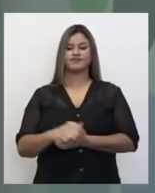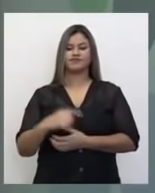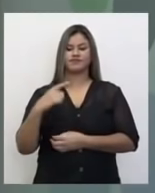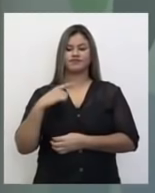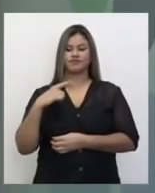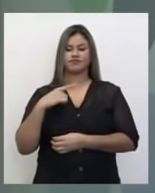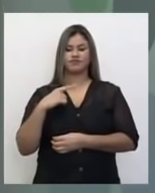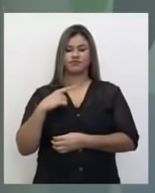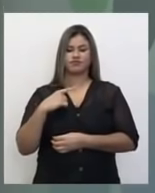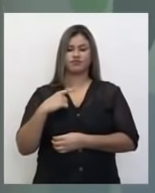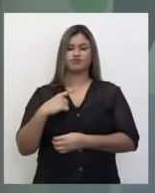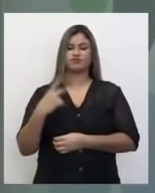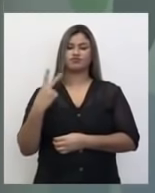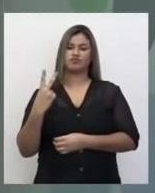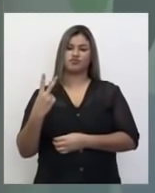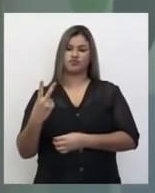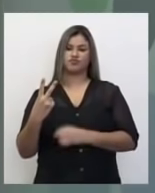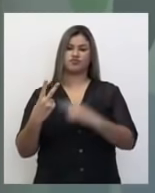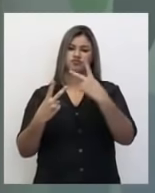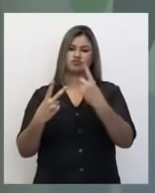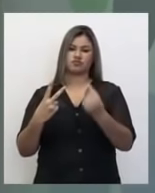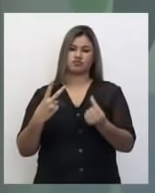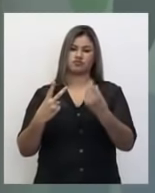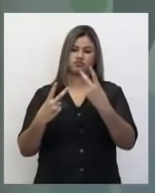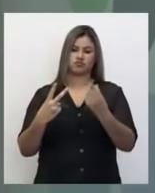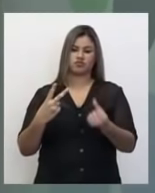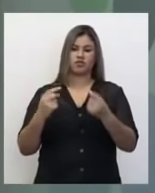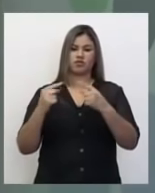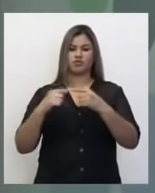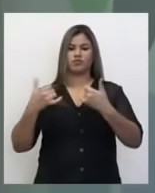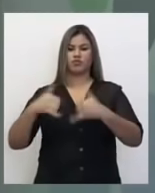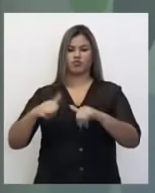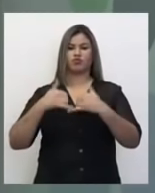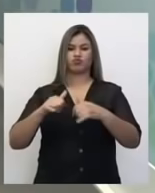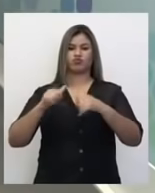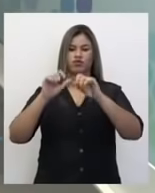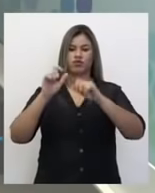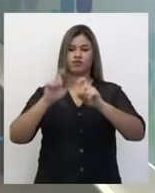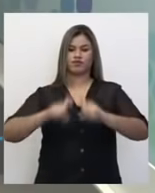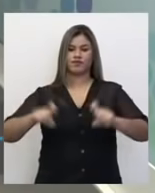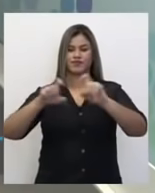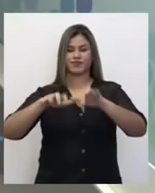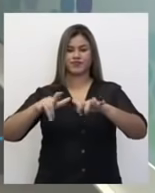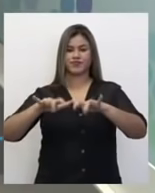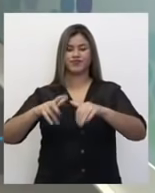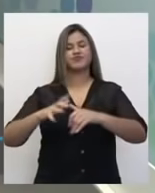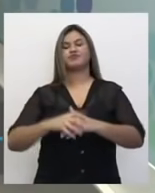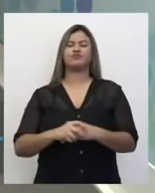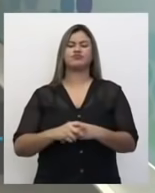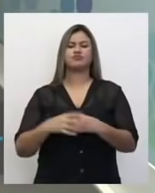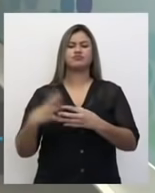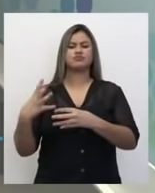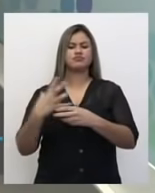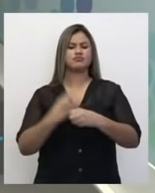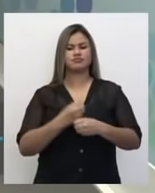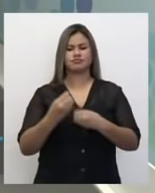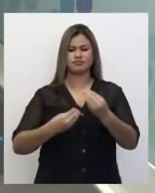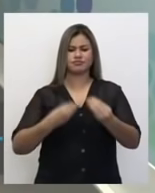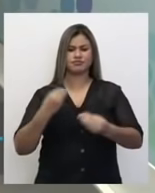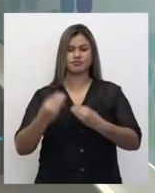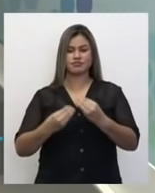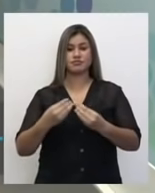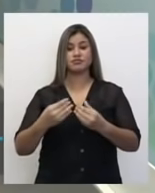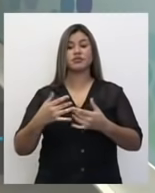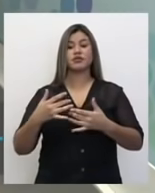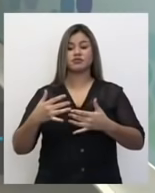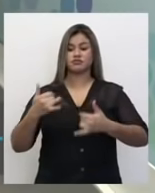o 2 e o 16 mandando corrente pro computador. E aí como vai fazer esse cálculo? Como a corrente vai